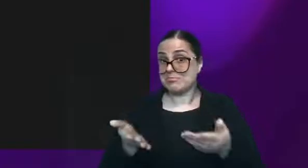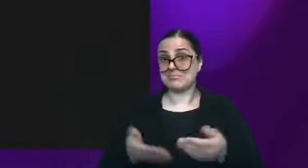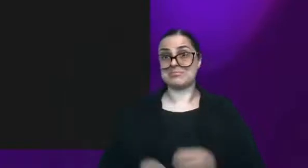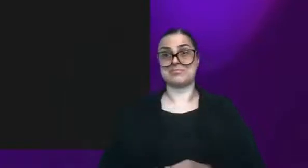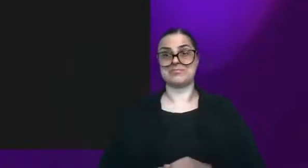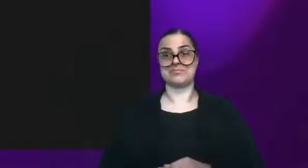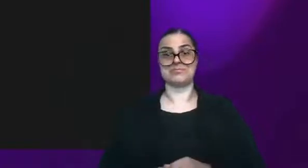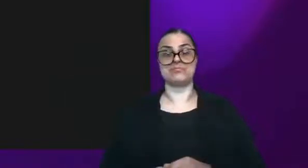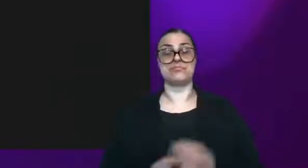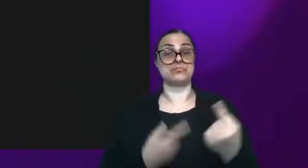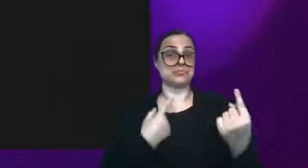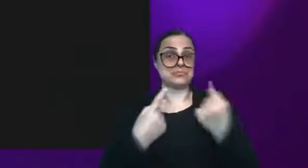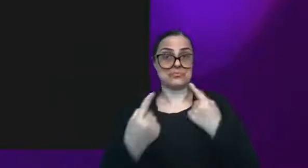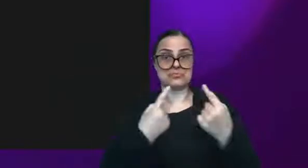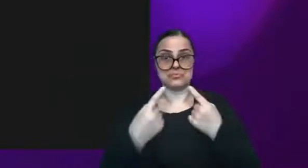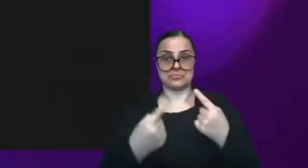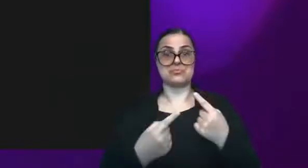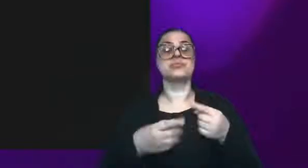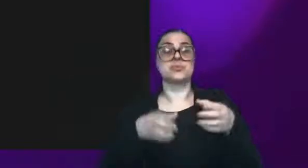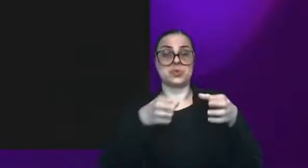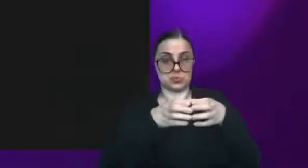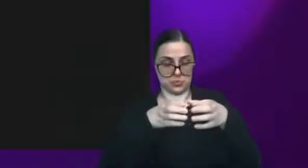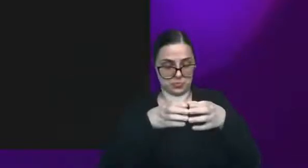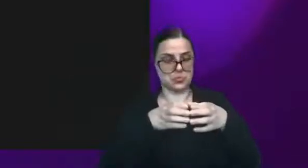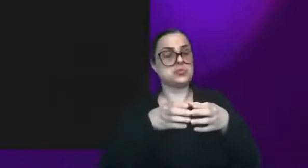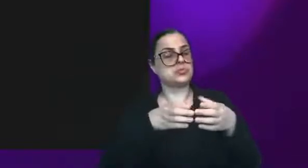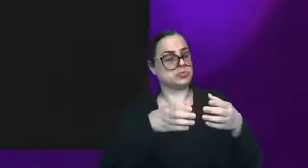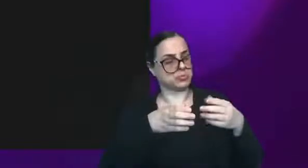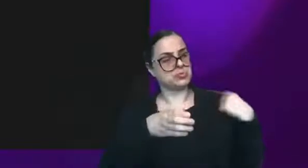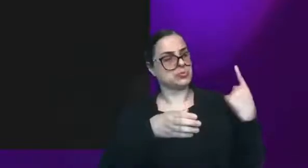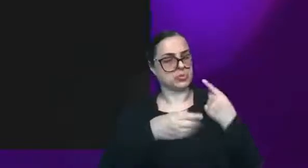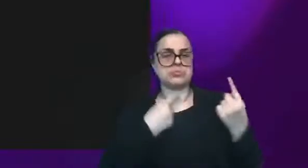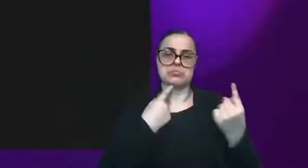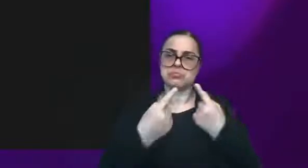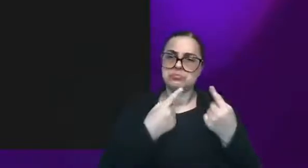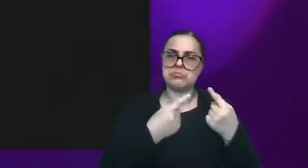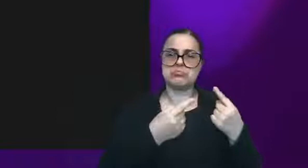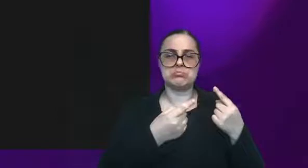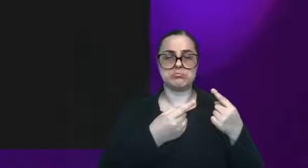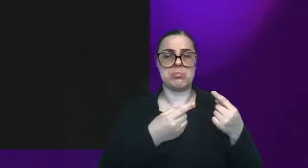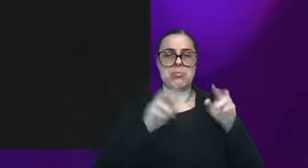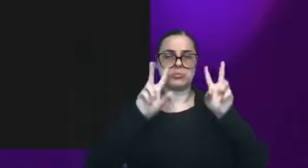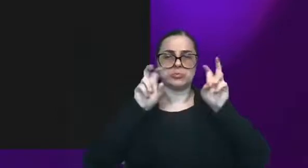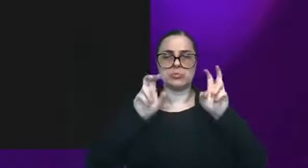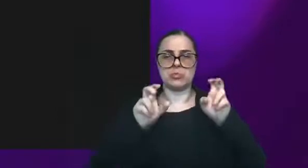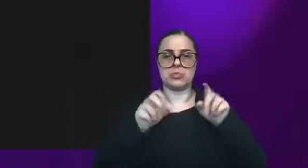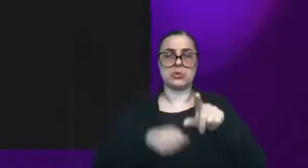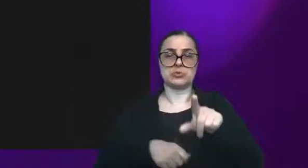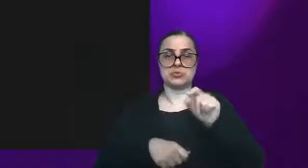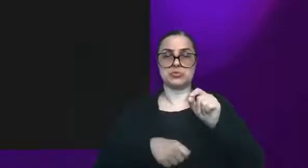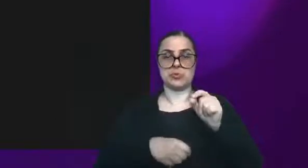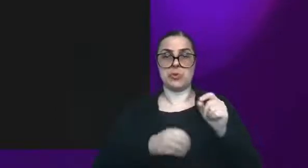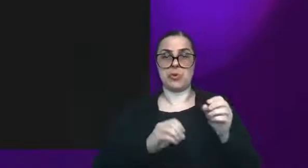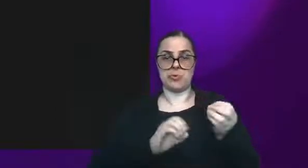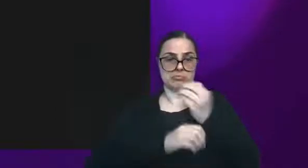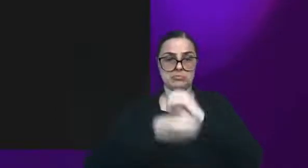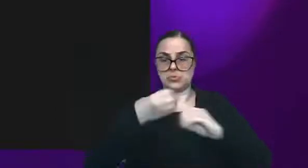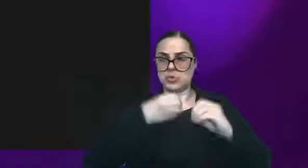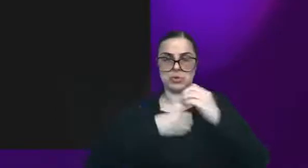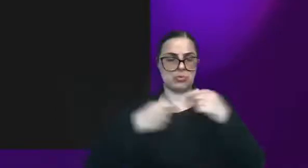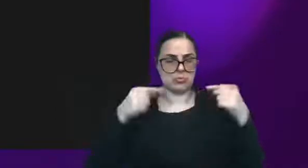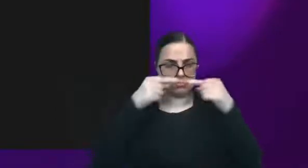Essa discussão a gente também tem no grupo em relação à definição molecular, mas muitas vezes a